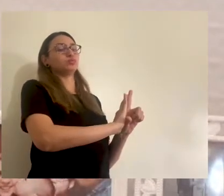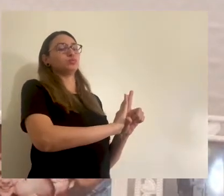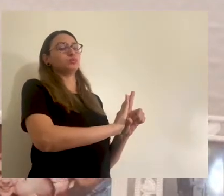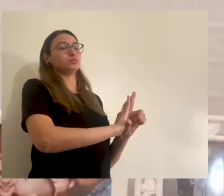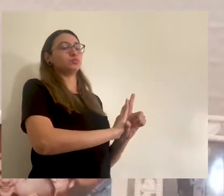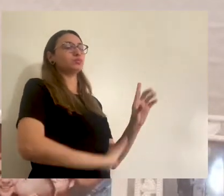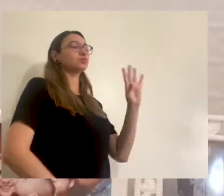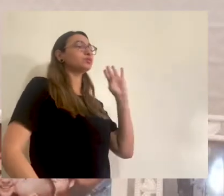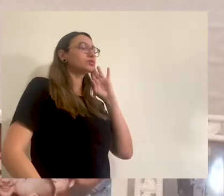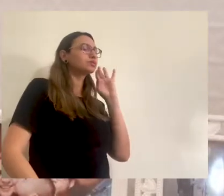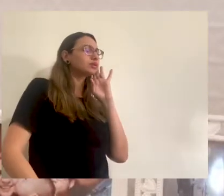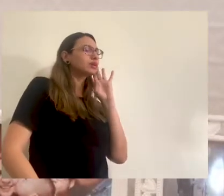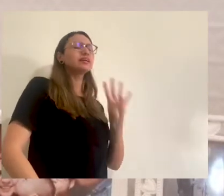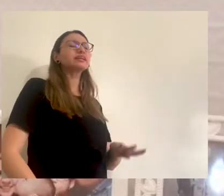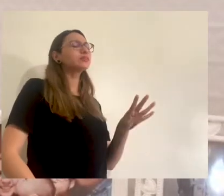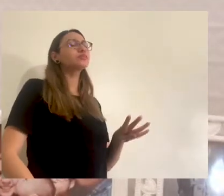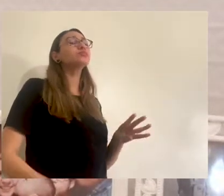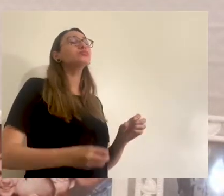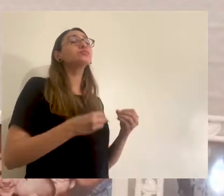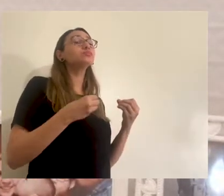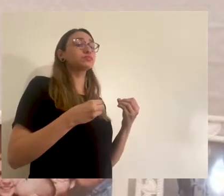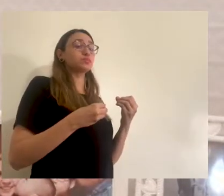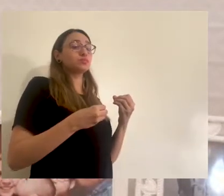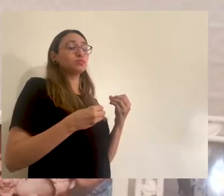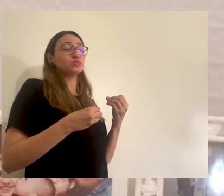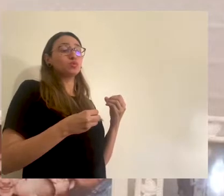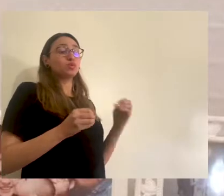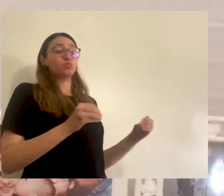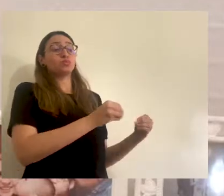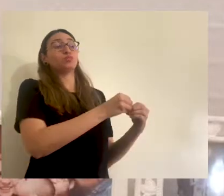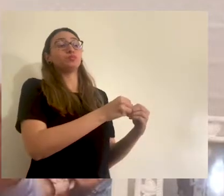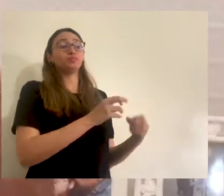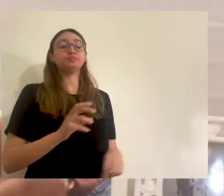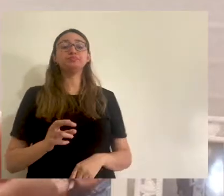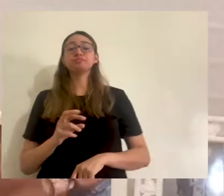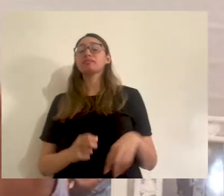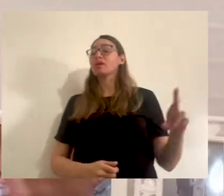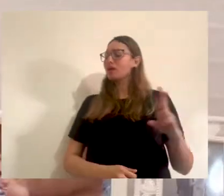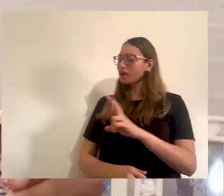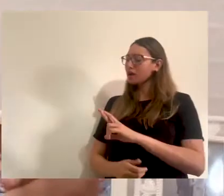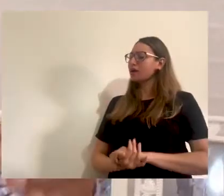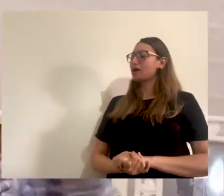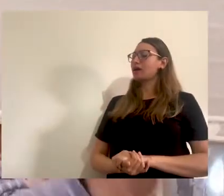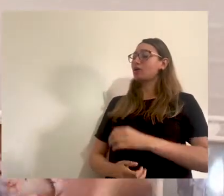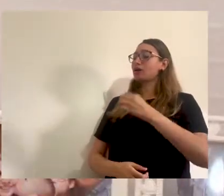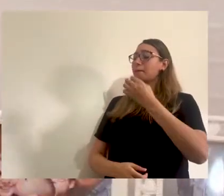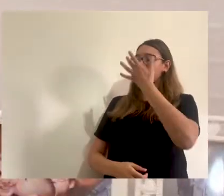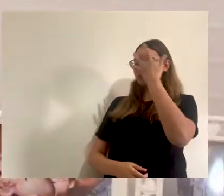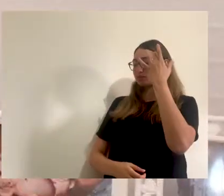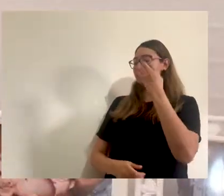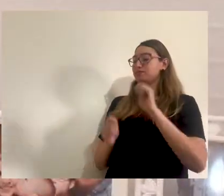conhecedores da lei: Quem foi o próximo daquele homem? E diz então que ele responde: Aquele que lhe fez o